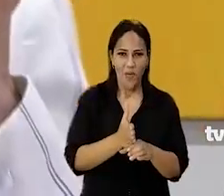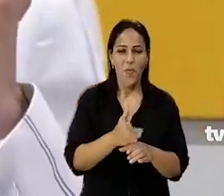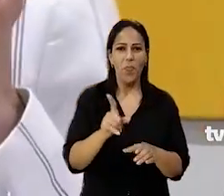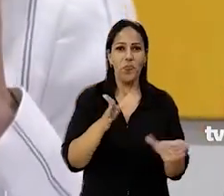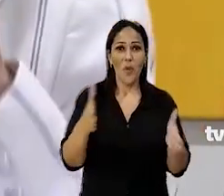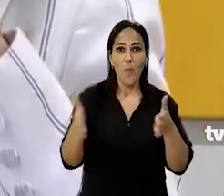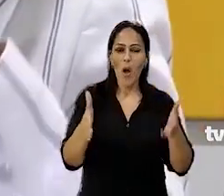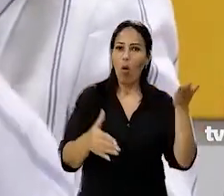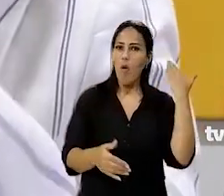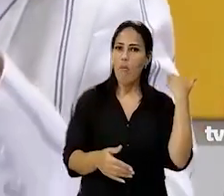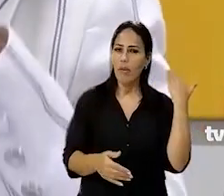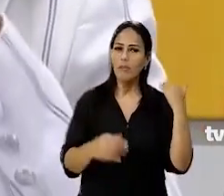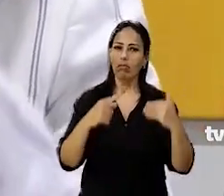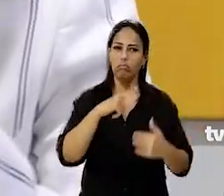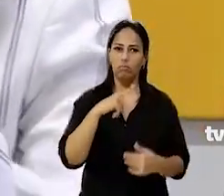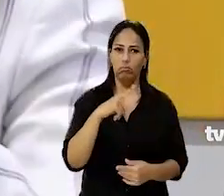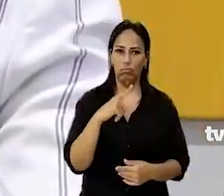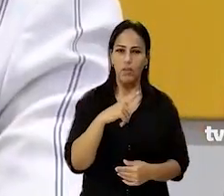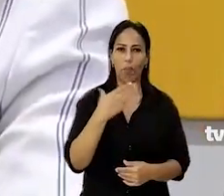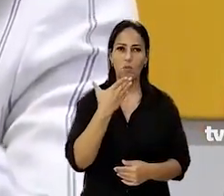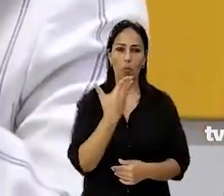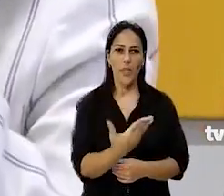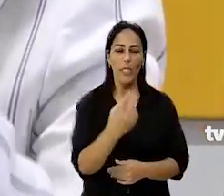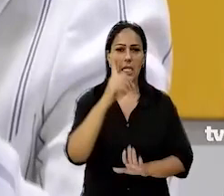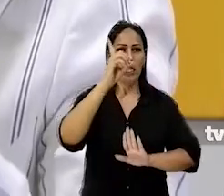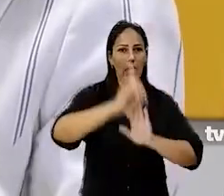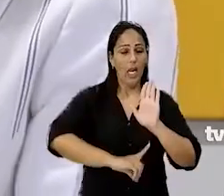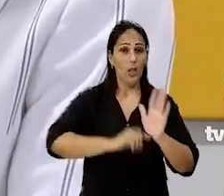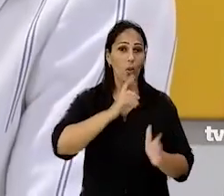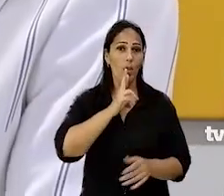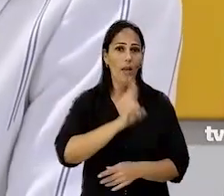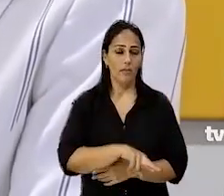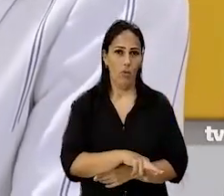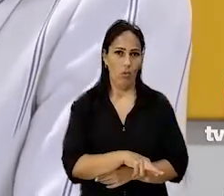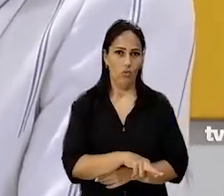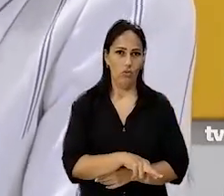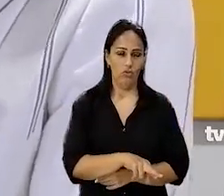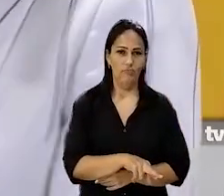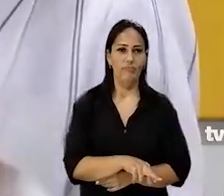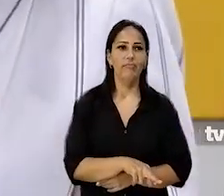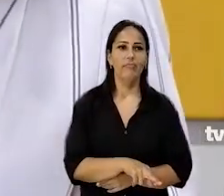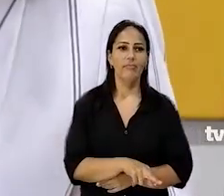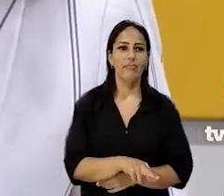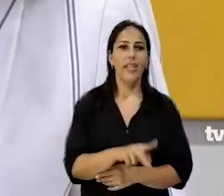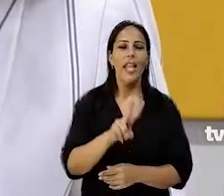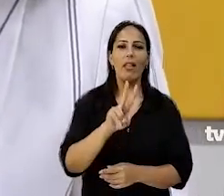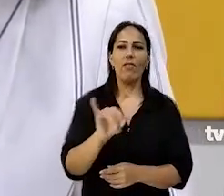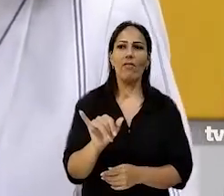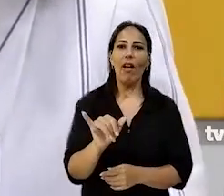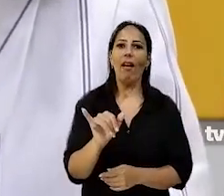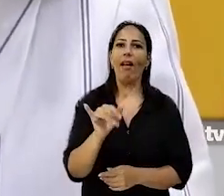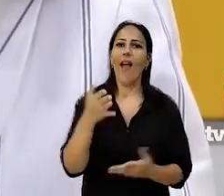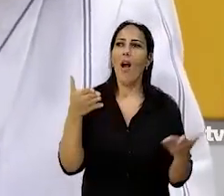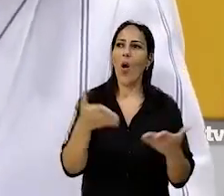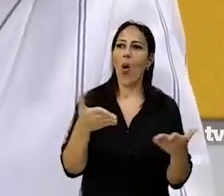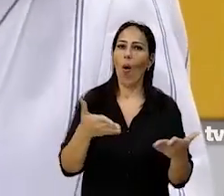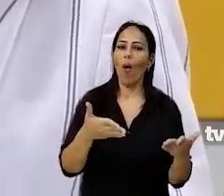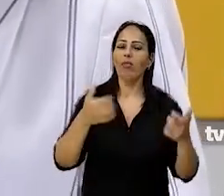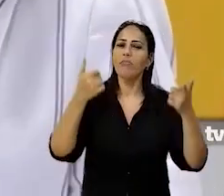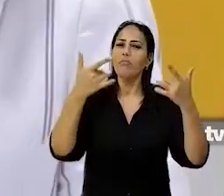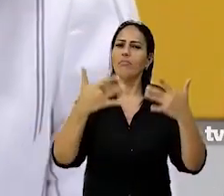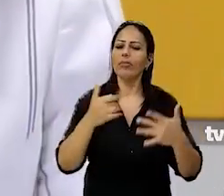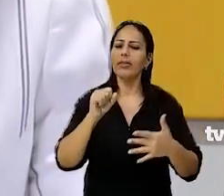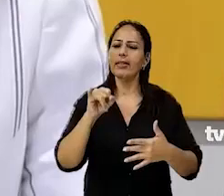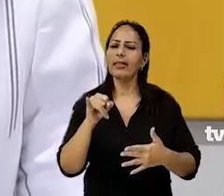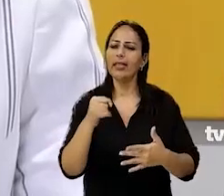bloco passado, nós tivemos um pedido de direito de resposta e quem vai trazer o desfecho